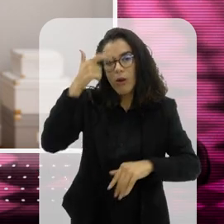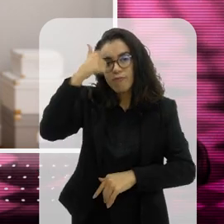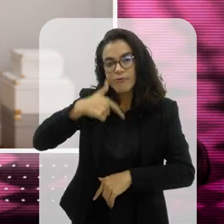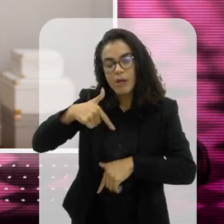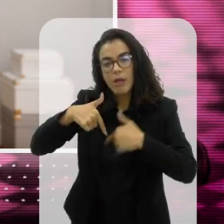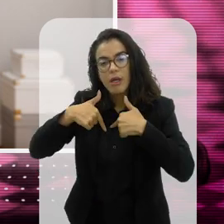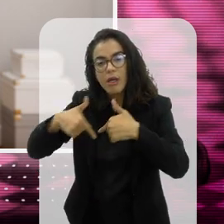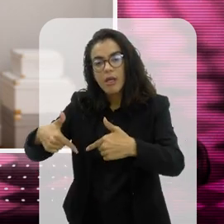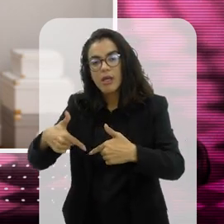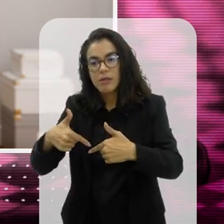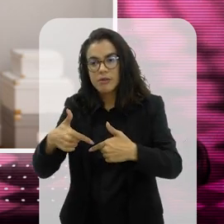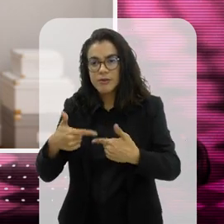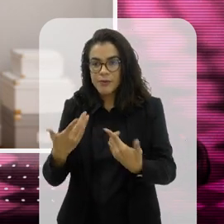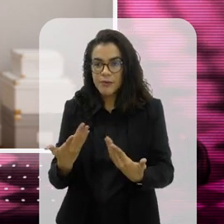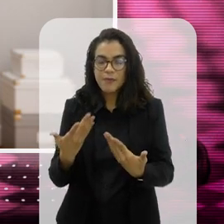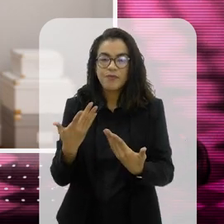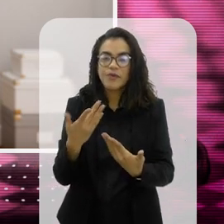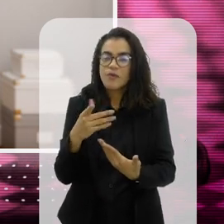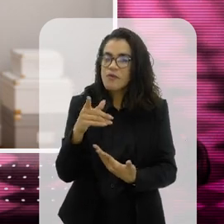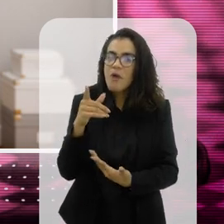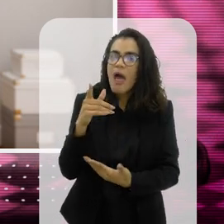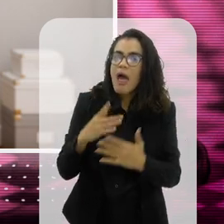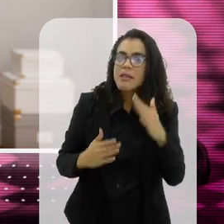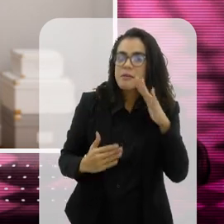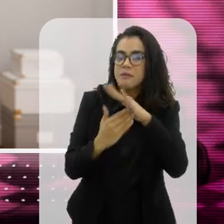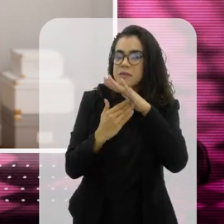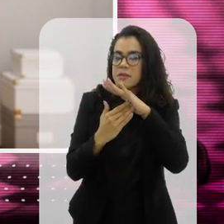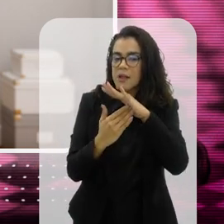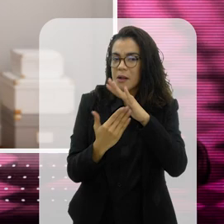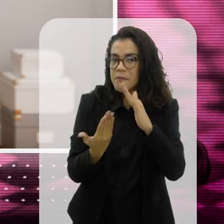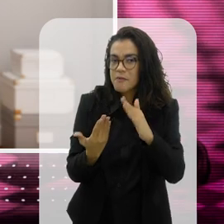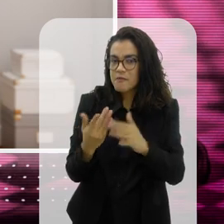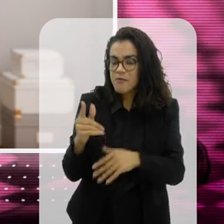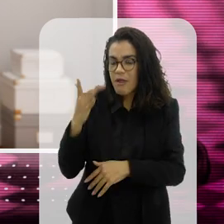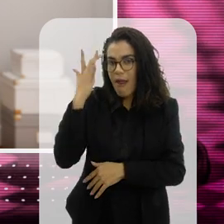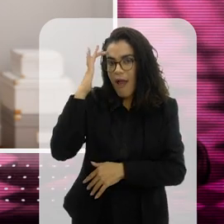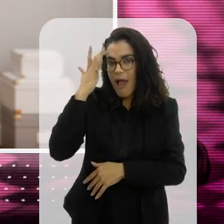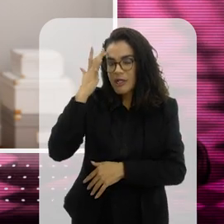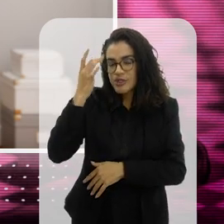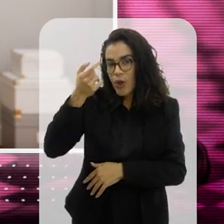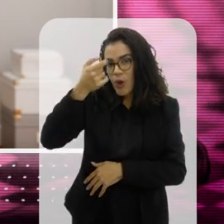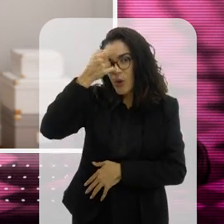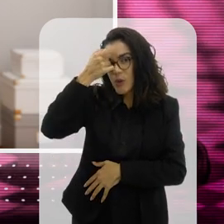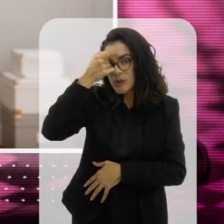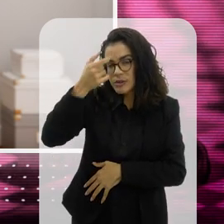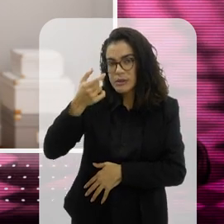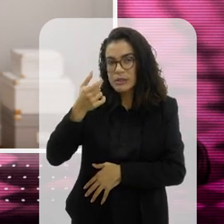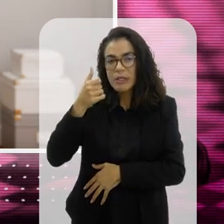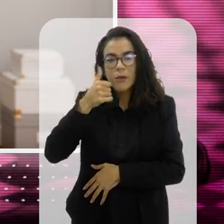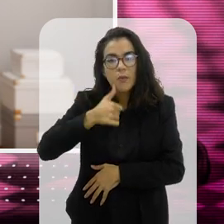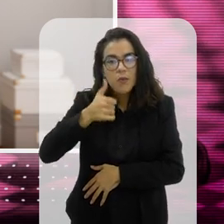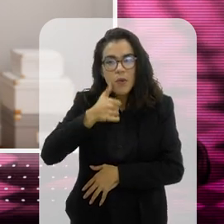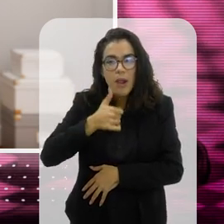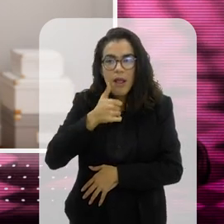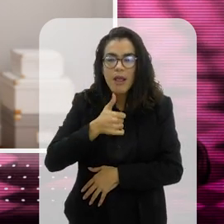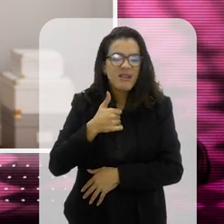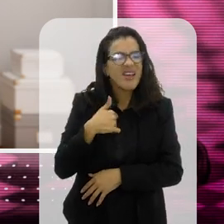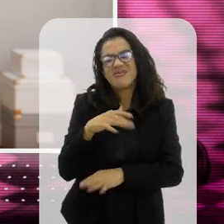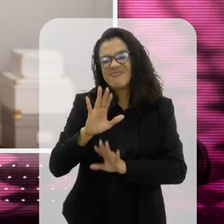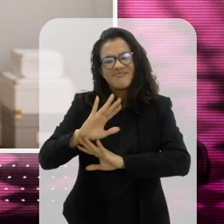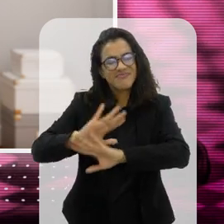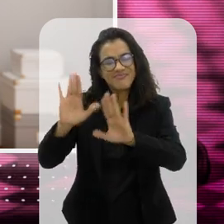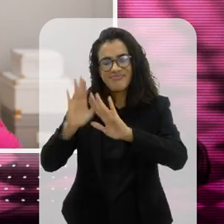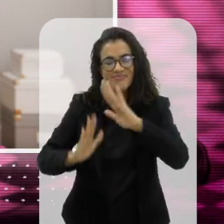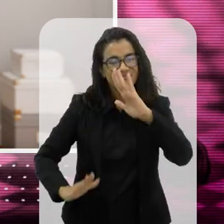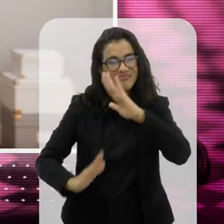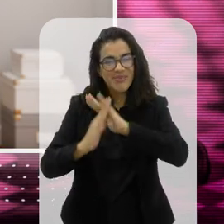lembrando, eu prefiro fazer. Até que ponto você acha que isso é um embate também no consciente e no inconsciente feminino de,